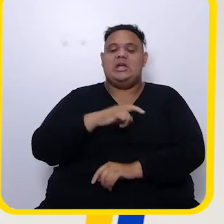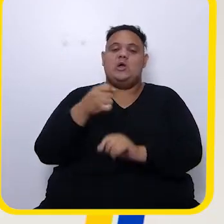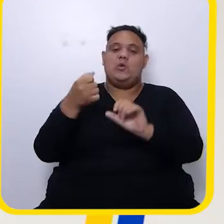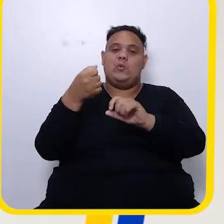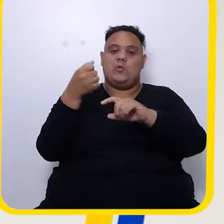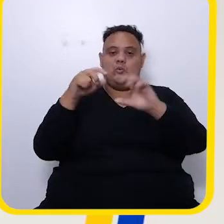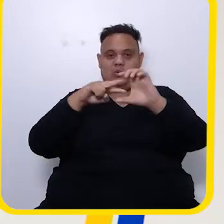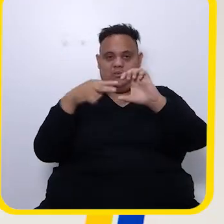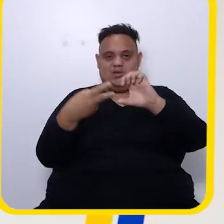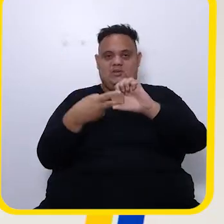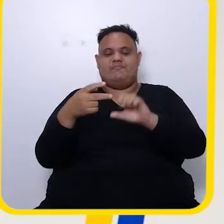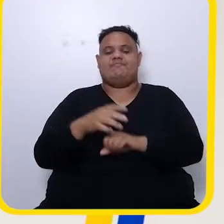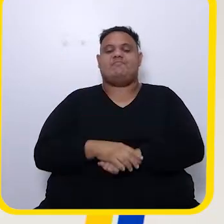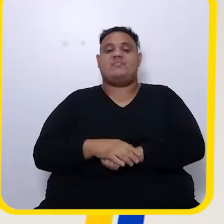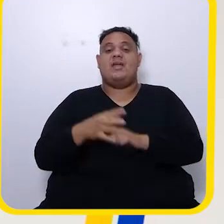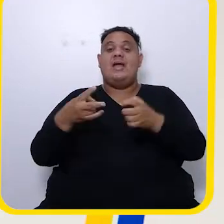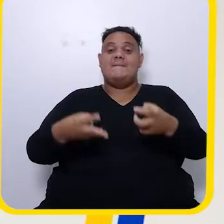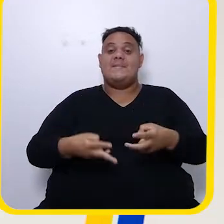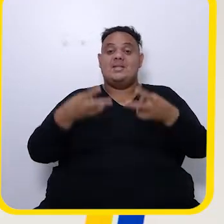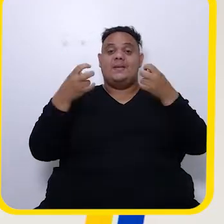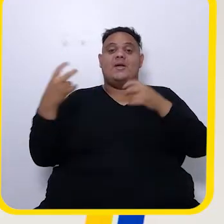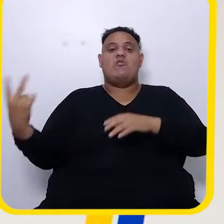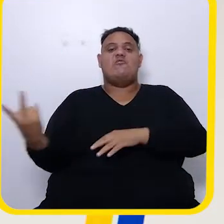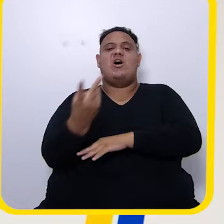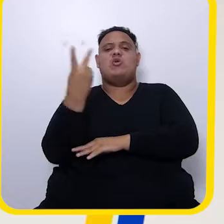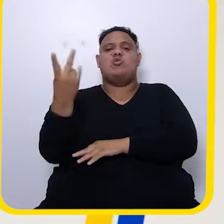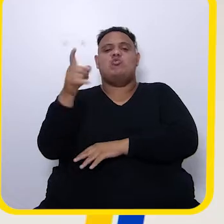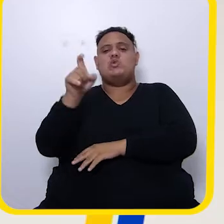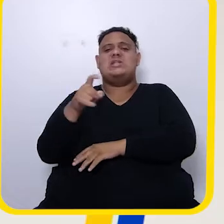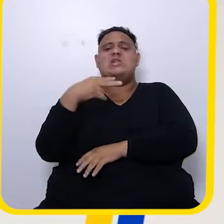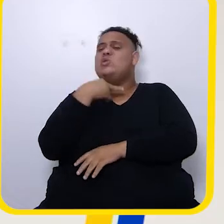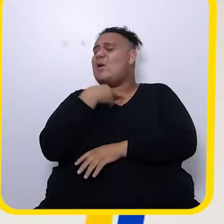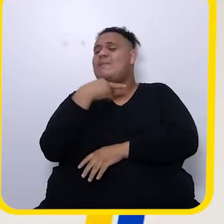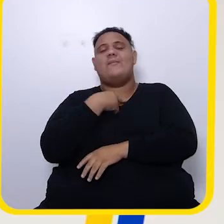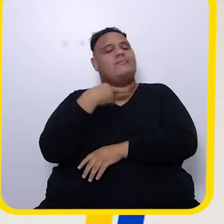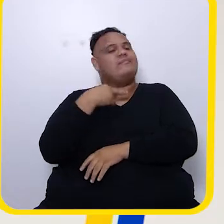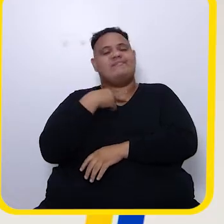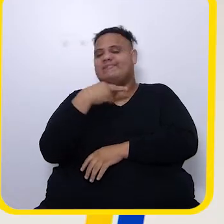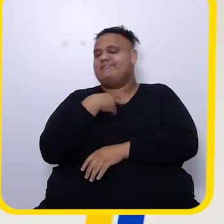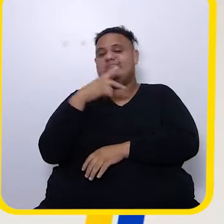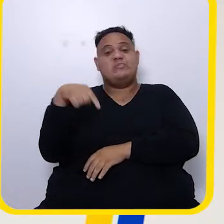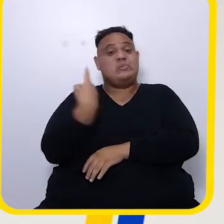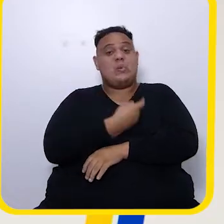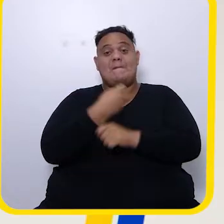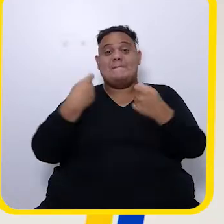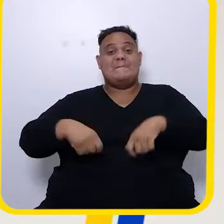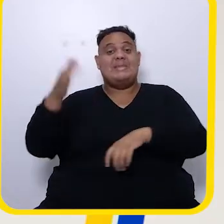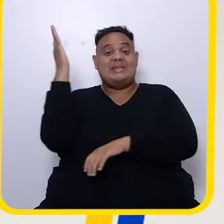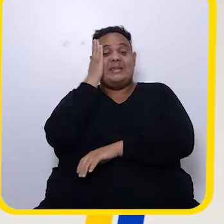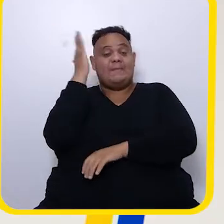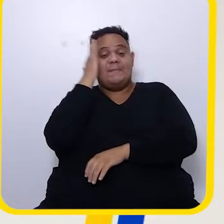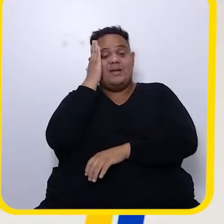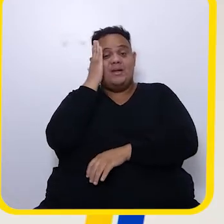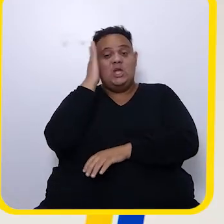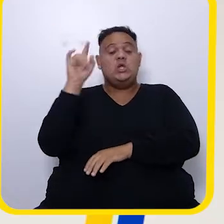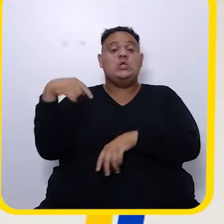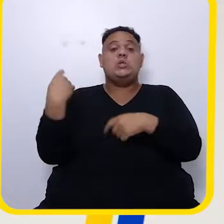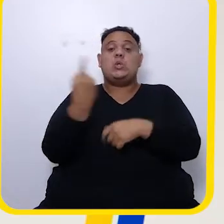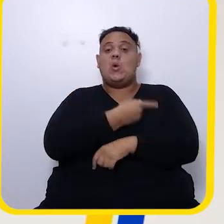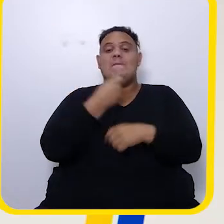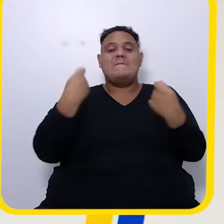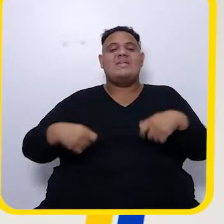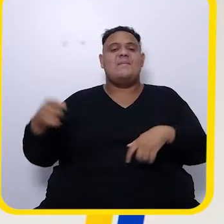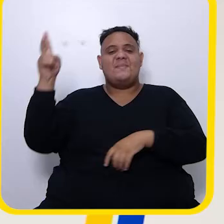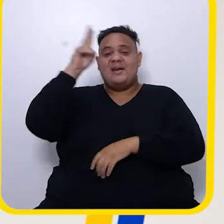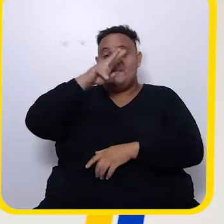seja, ver quais são os valores que o x não pode ser. A gente tem que saber, tem que lembrar, na verdade, que acho que a gente já sabe, né?